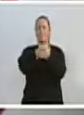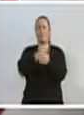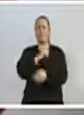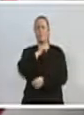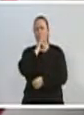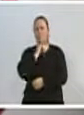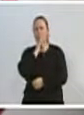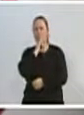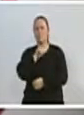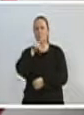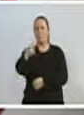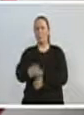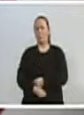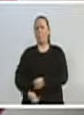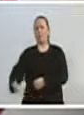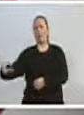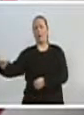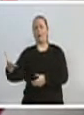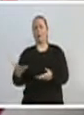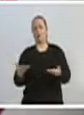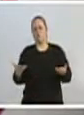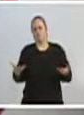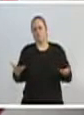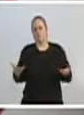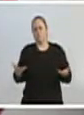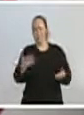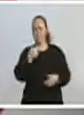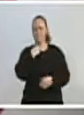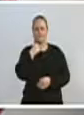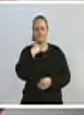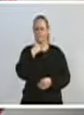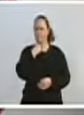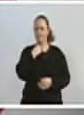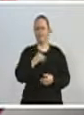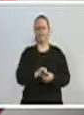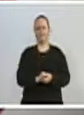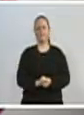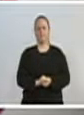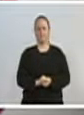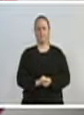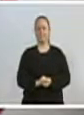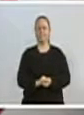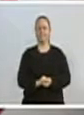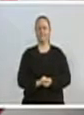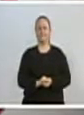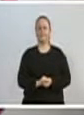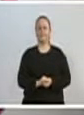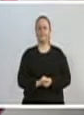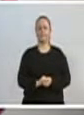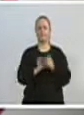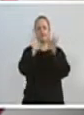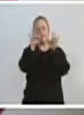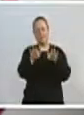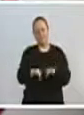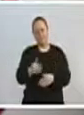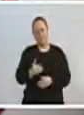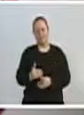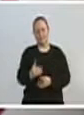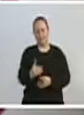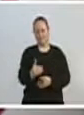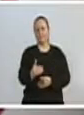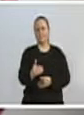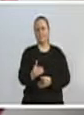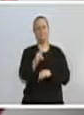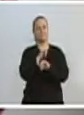que é gasto na melhoria, na conservação, e a gente precisa cuidar disso com muito carinho. E para encerrar, senhor presidente, eu queria dizer para